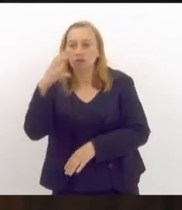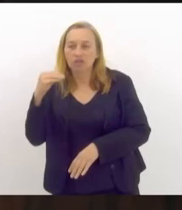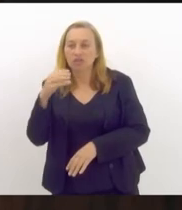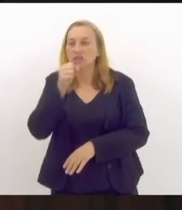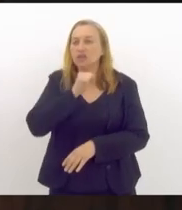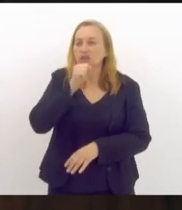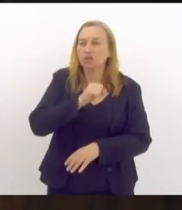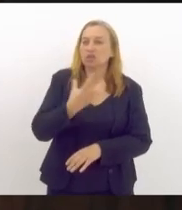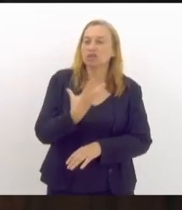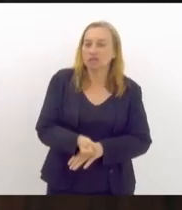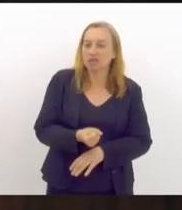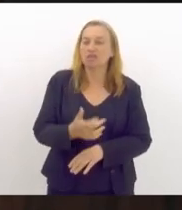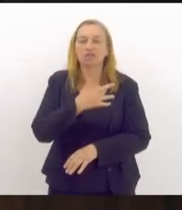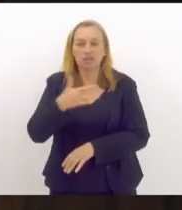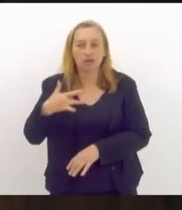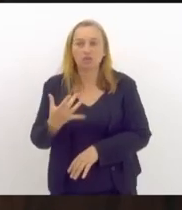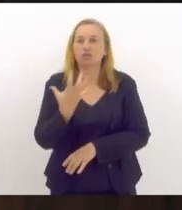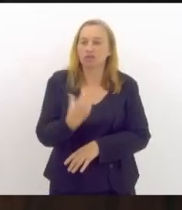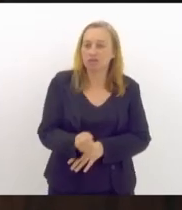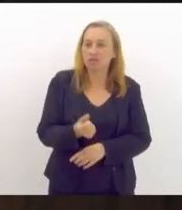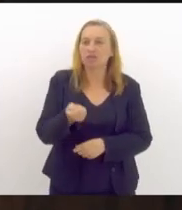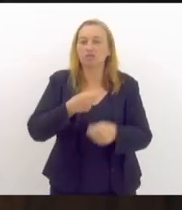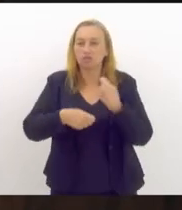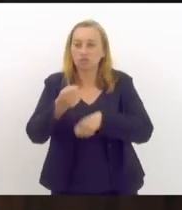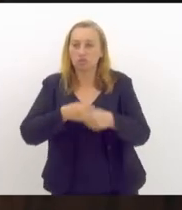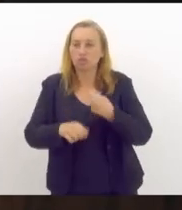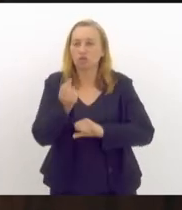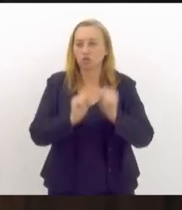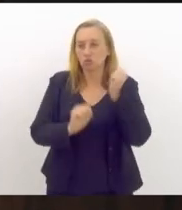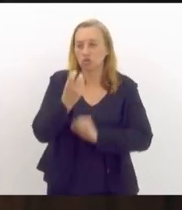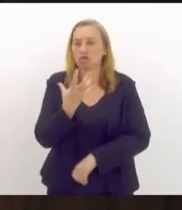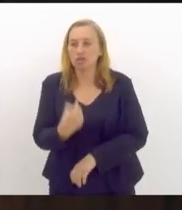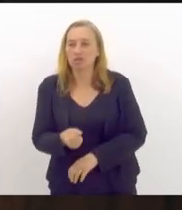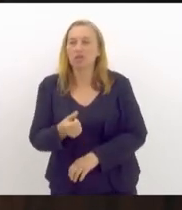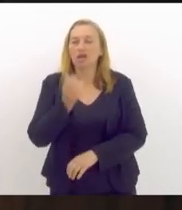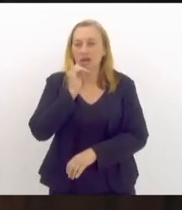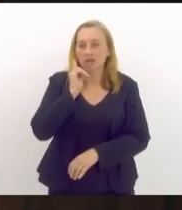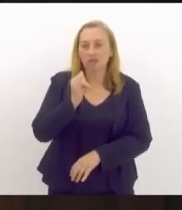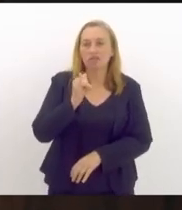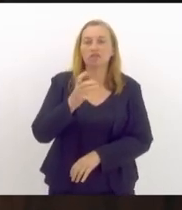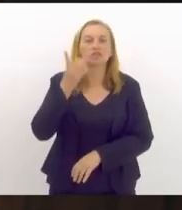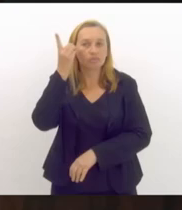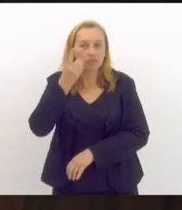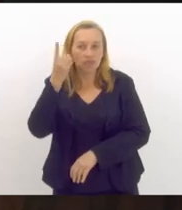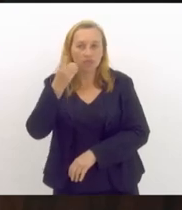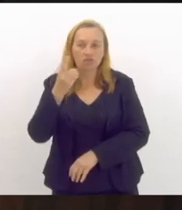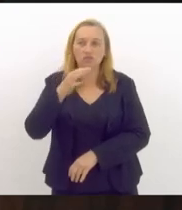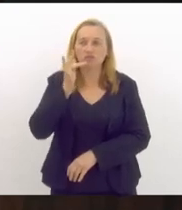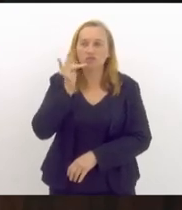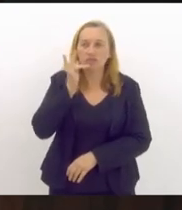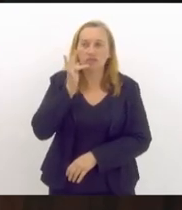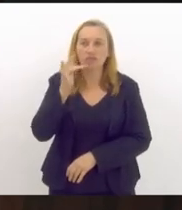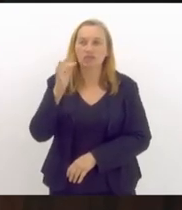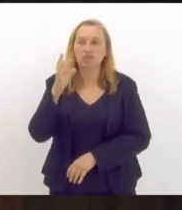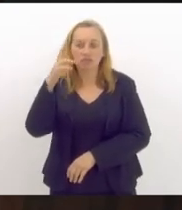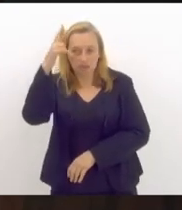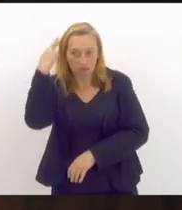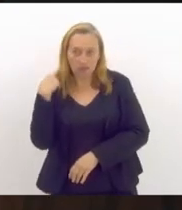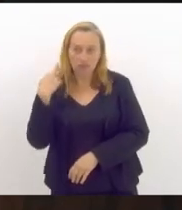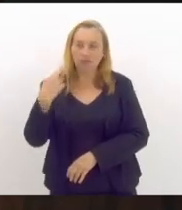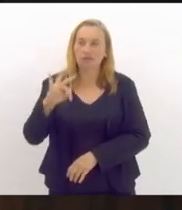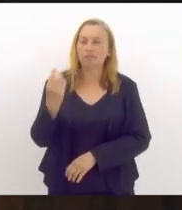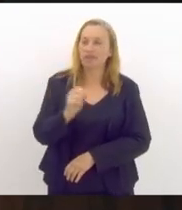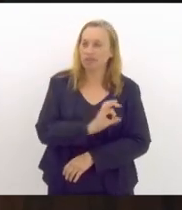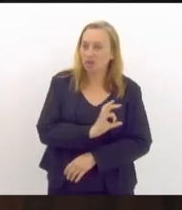de saúde favorável de economia dos comércio favorável relatores deputados Jorge Felipe Neto Rosane Félix